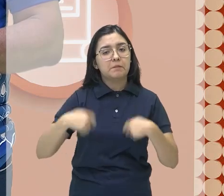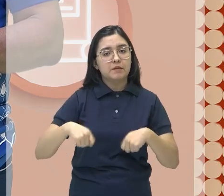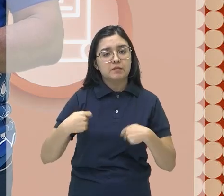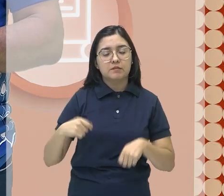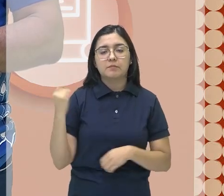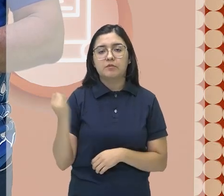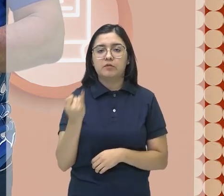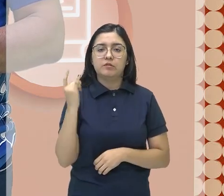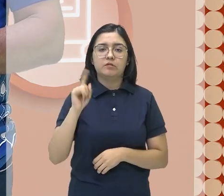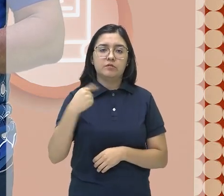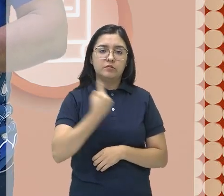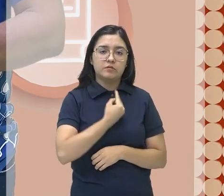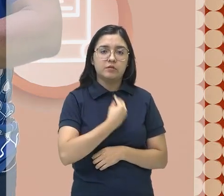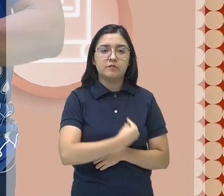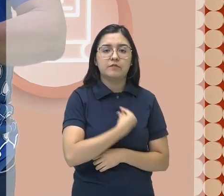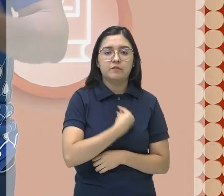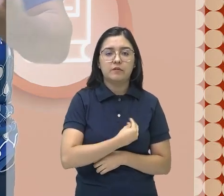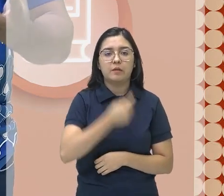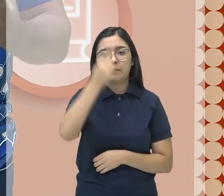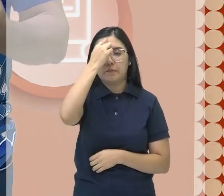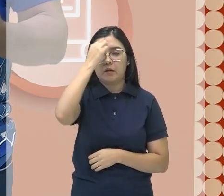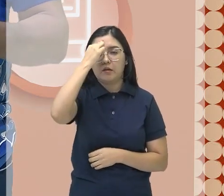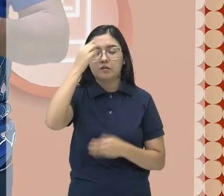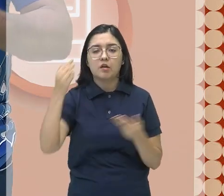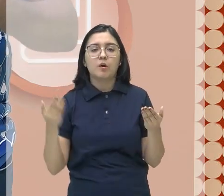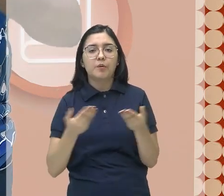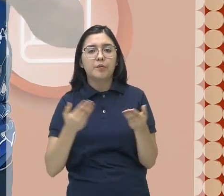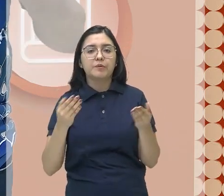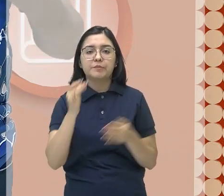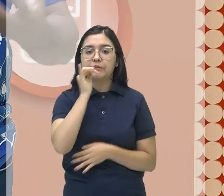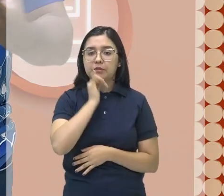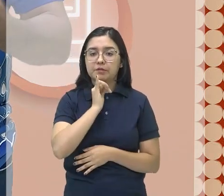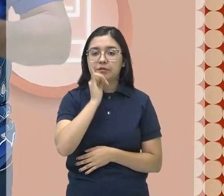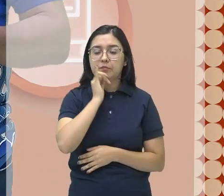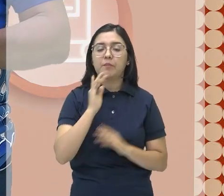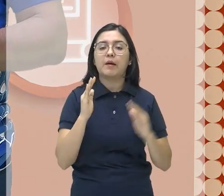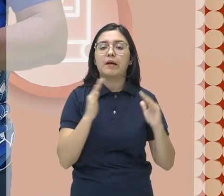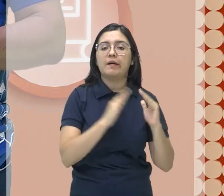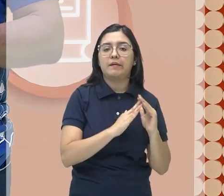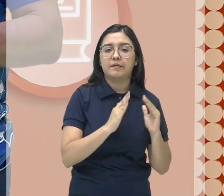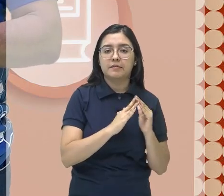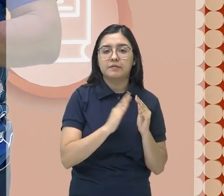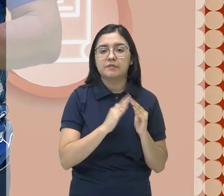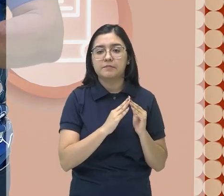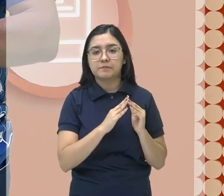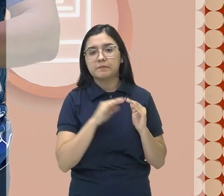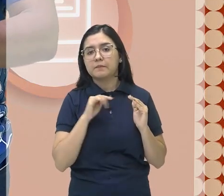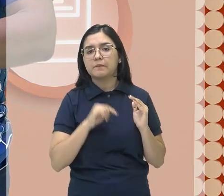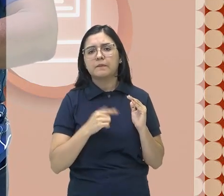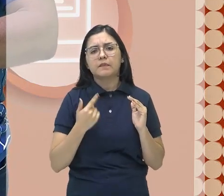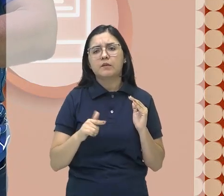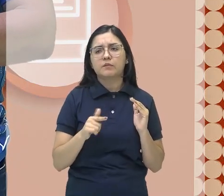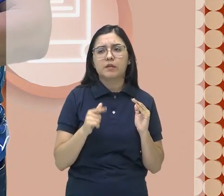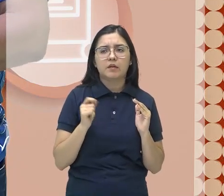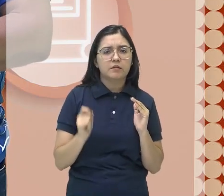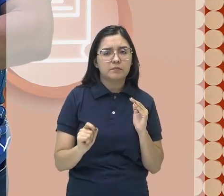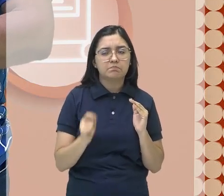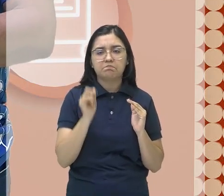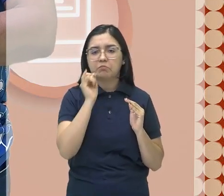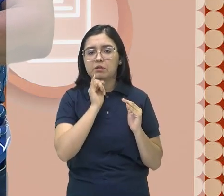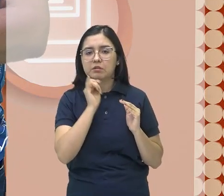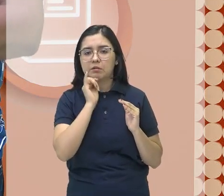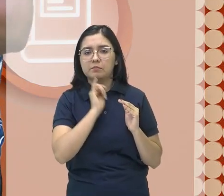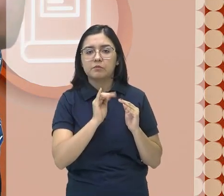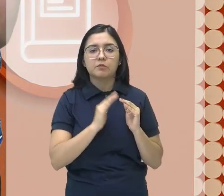humano. Pensem hoje, né, numa casa onde não tenha, por